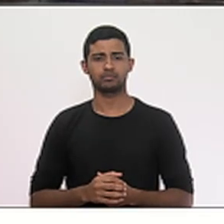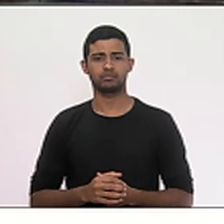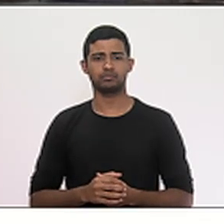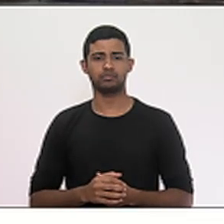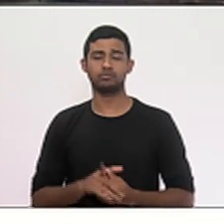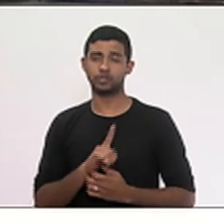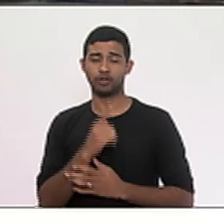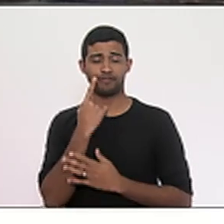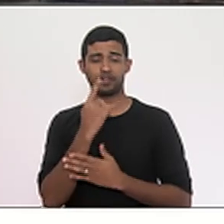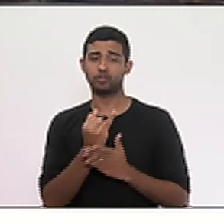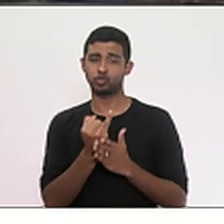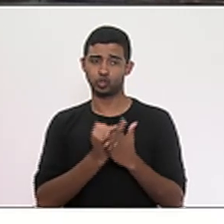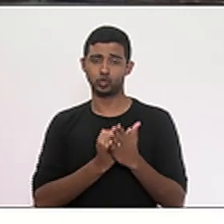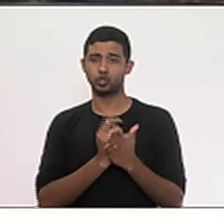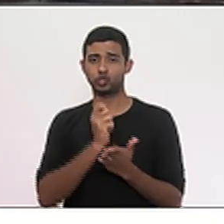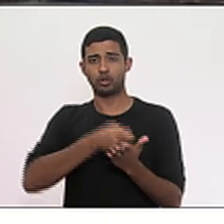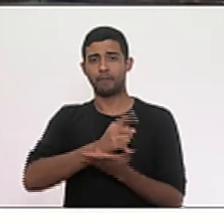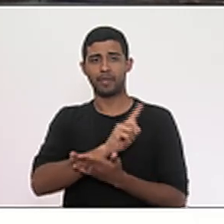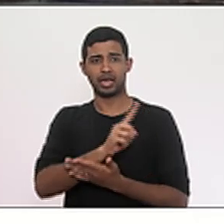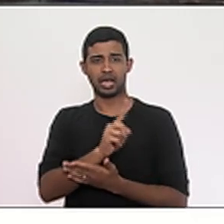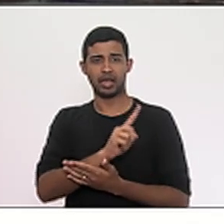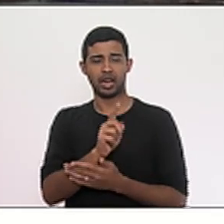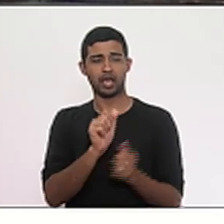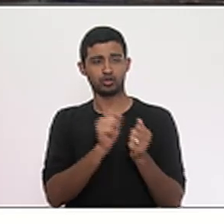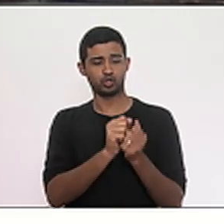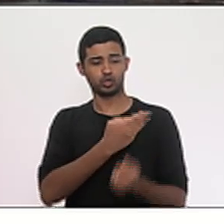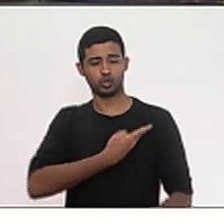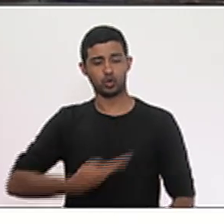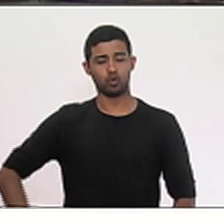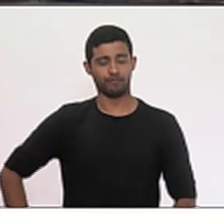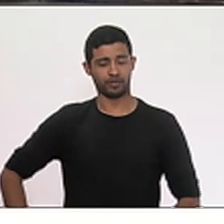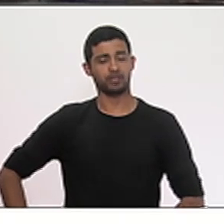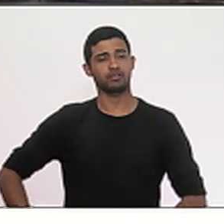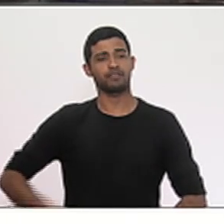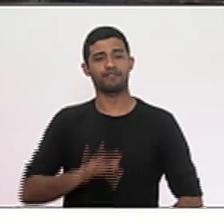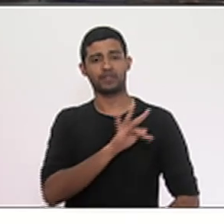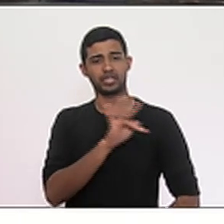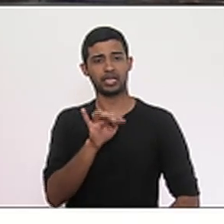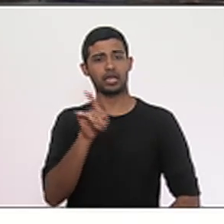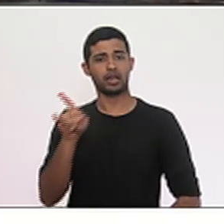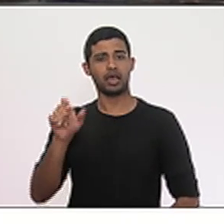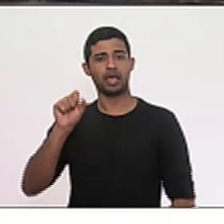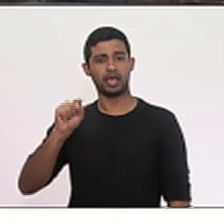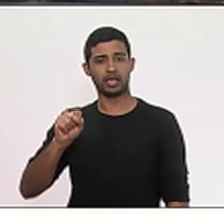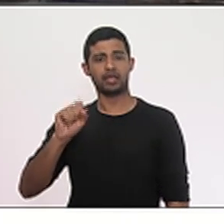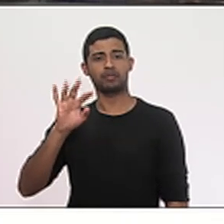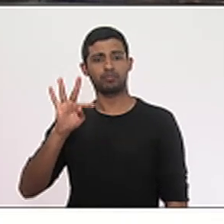tributária que tem junto ao governo federal através do Supremo Tribunal, que foi